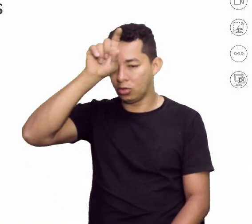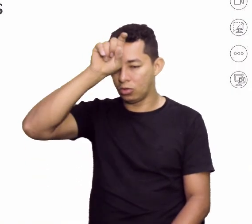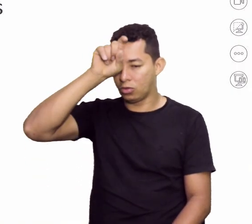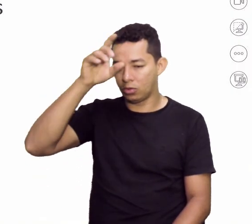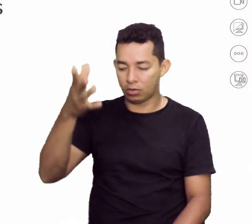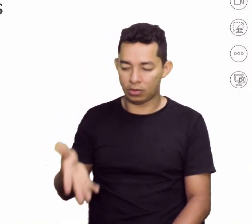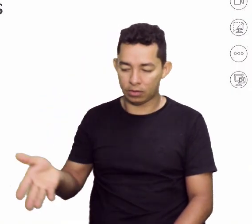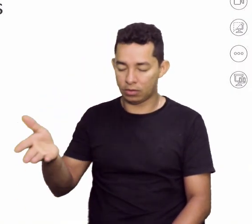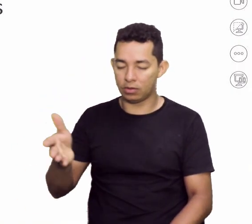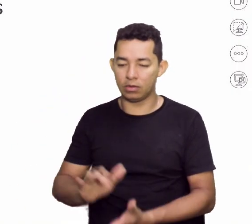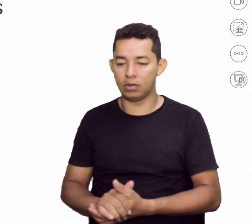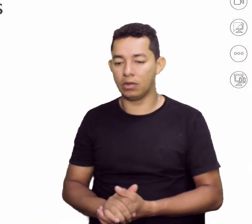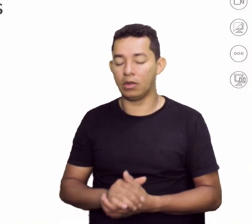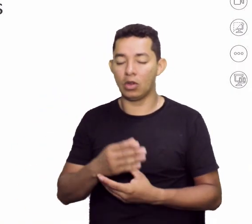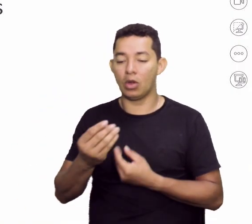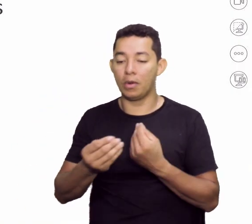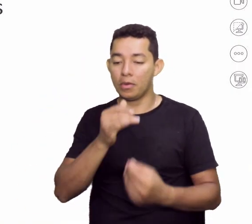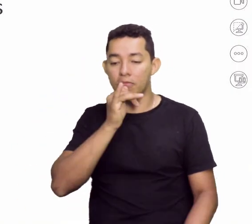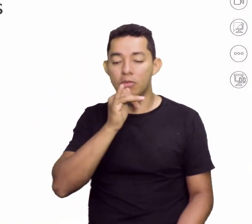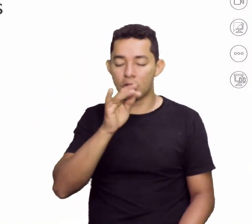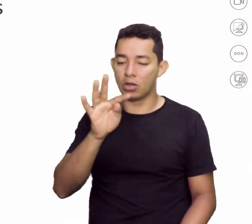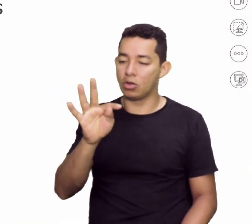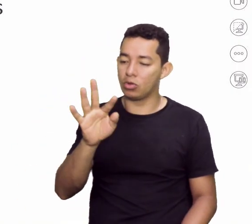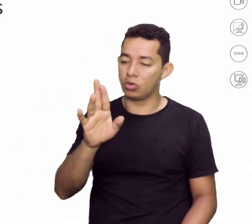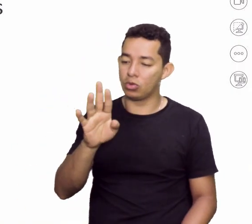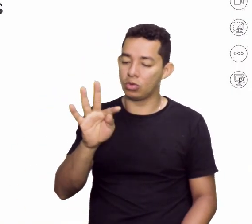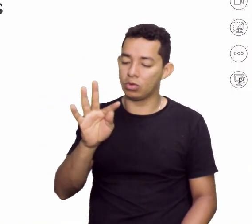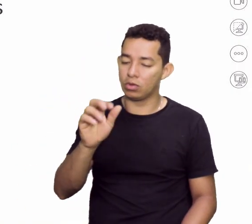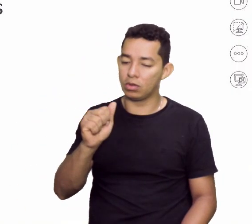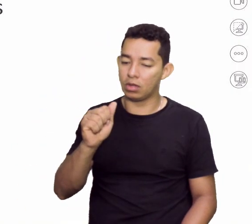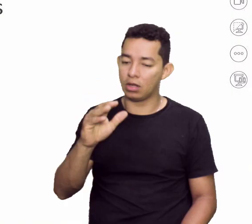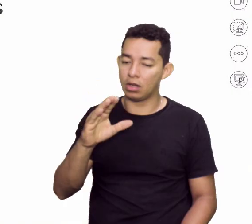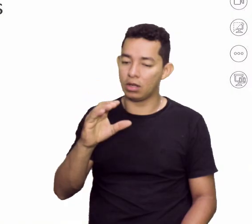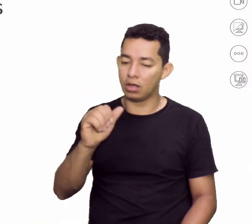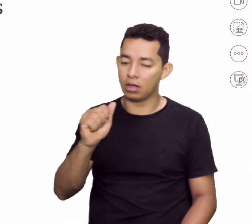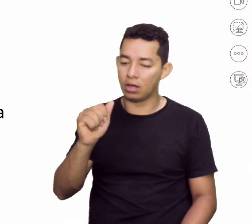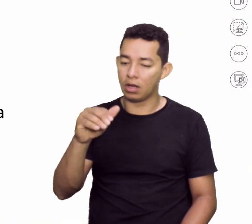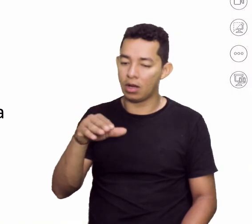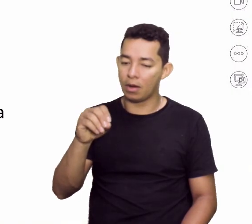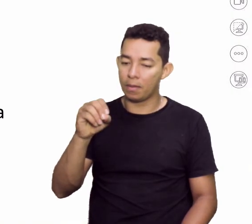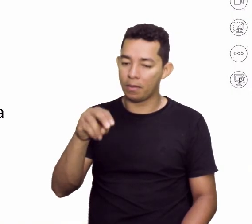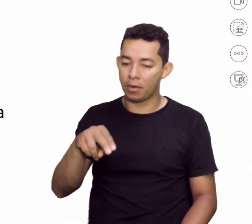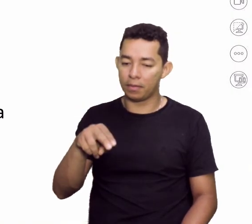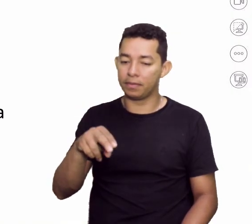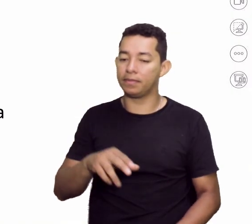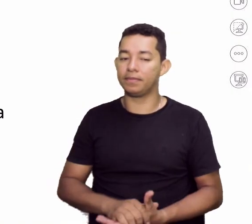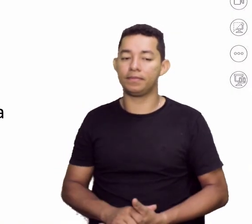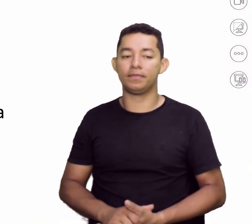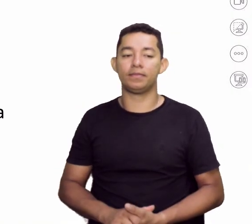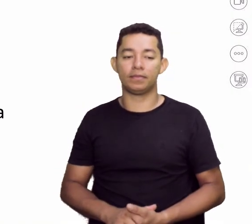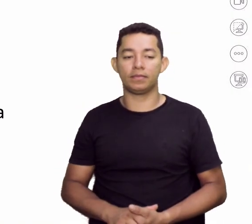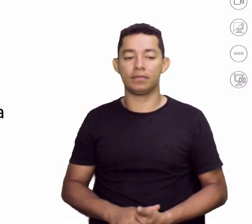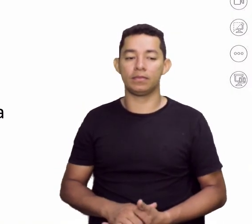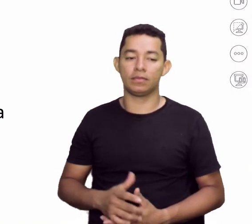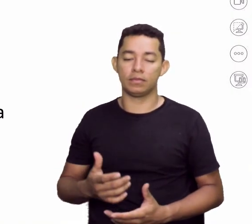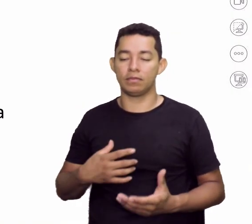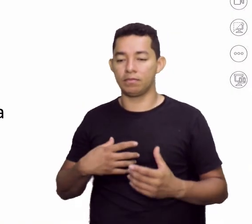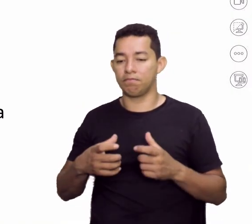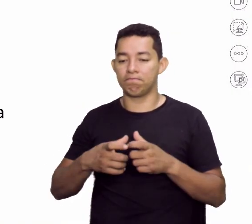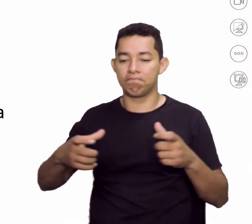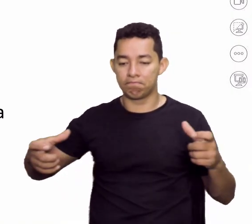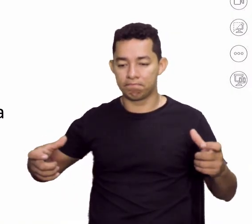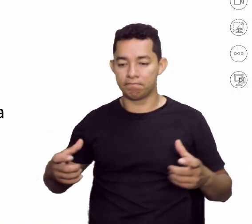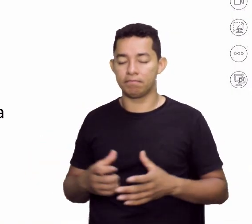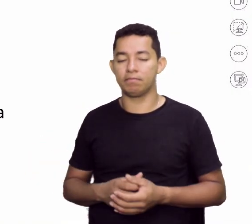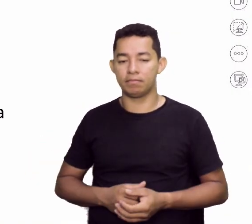grande, né, lá na sua casa mortuária, vamos dizer assim.